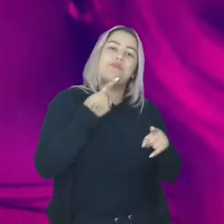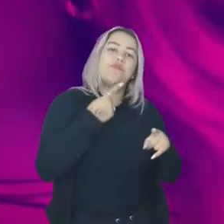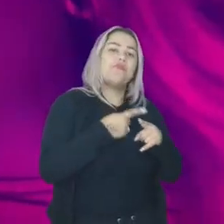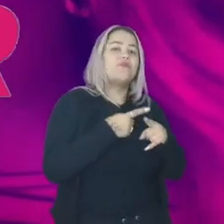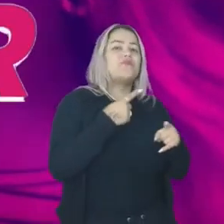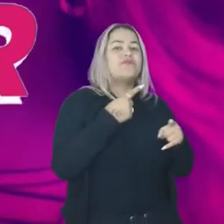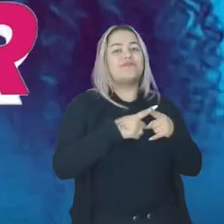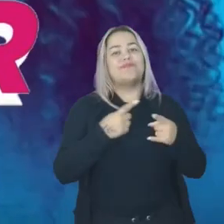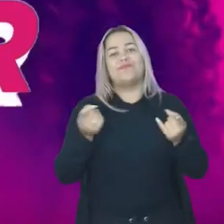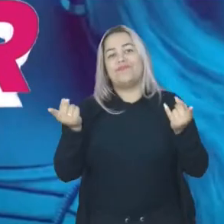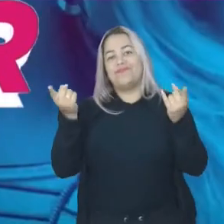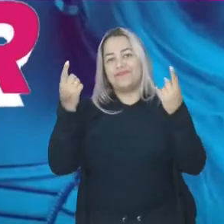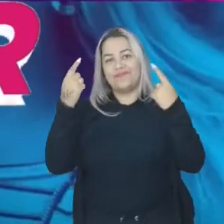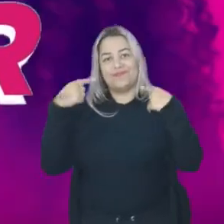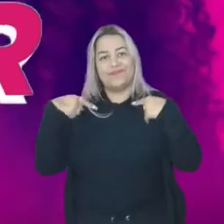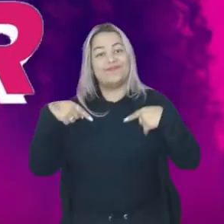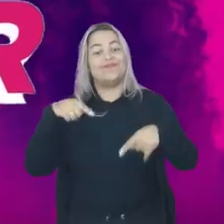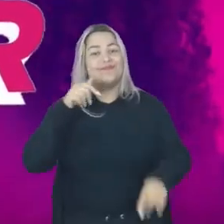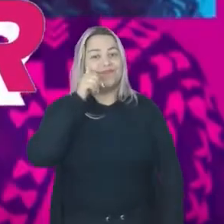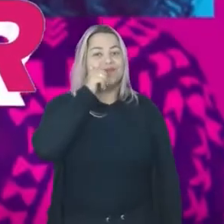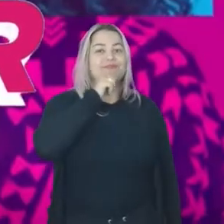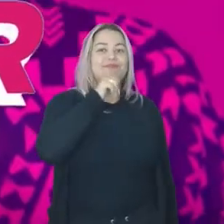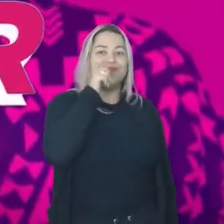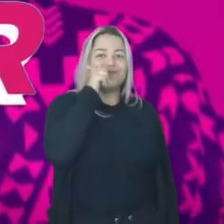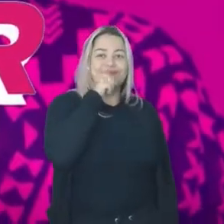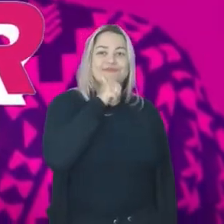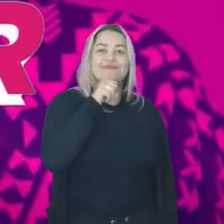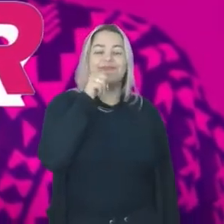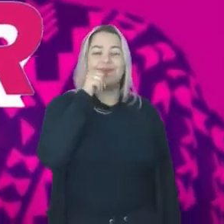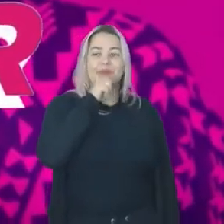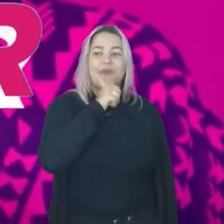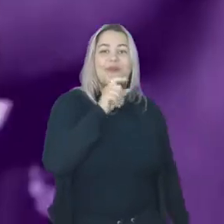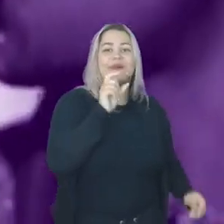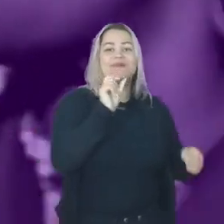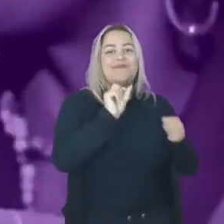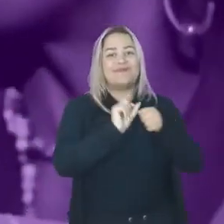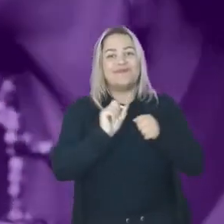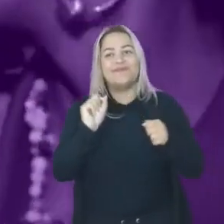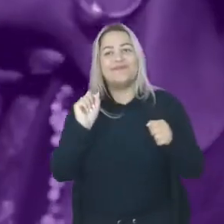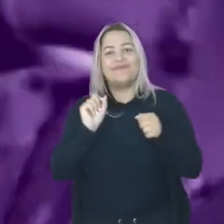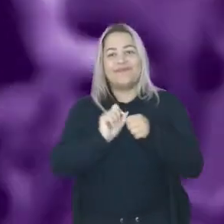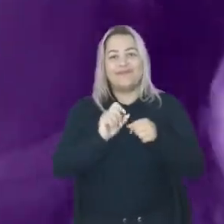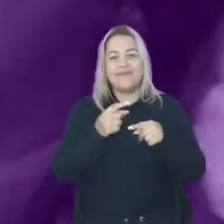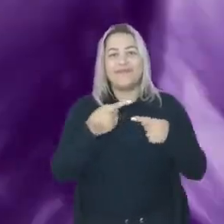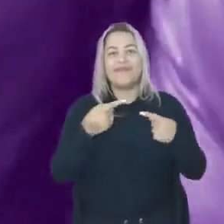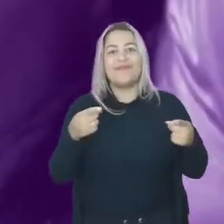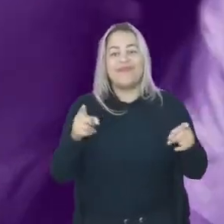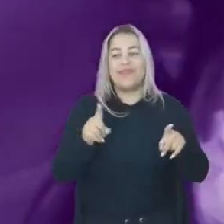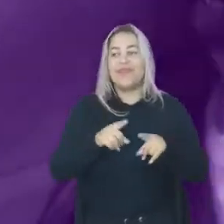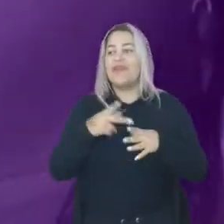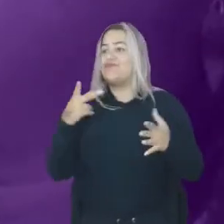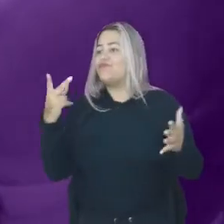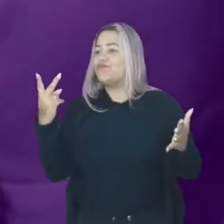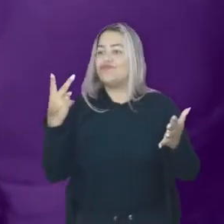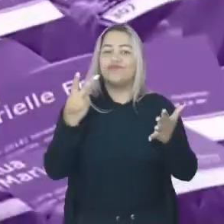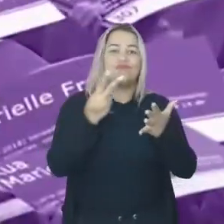Porque eu sou mulher pra fazer